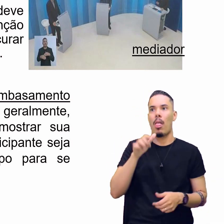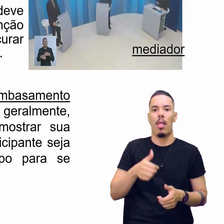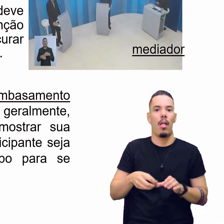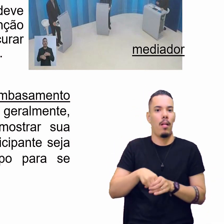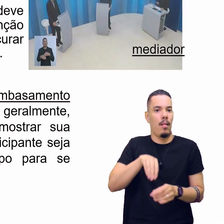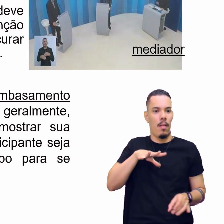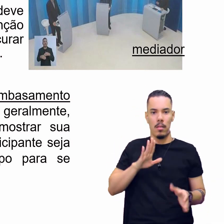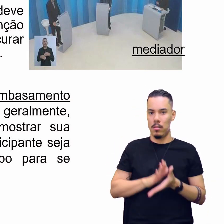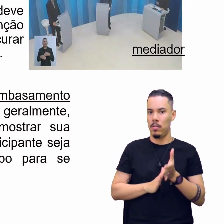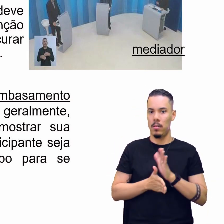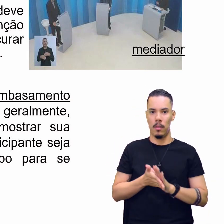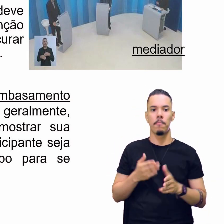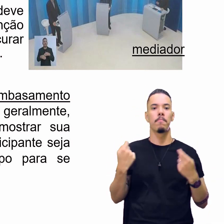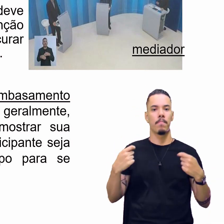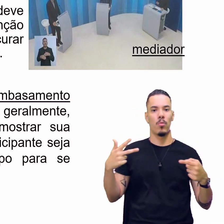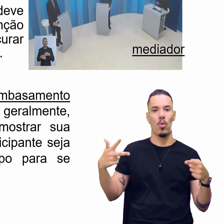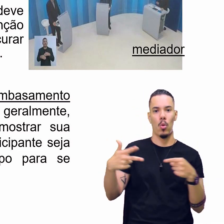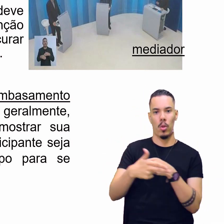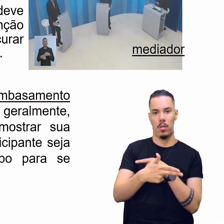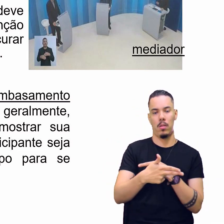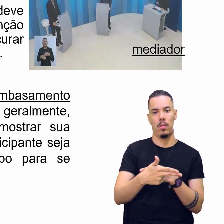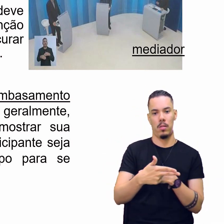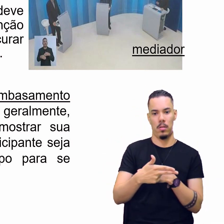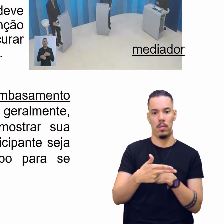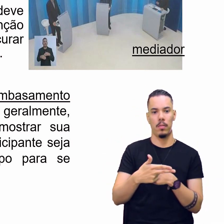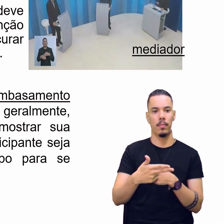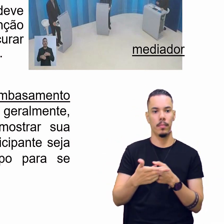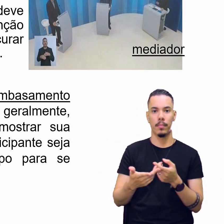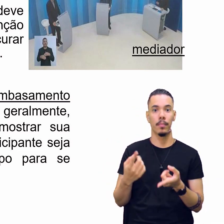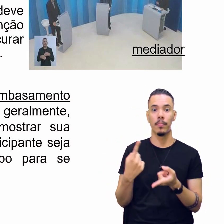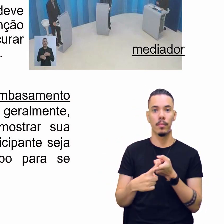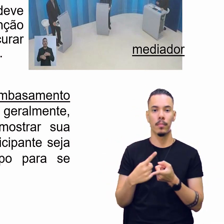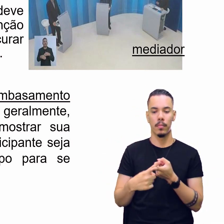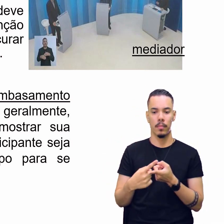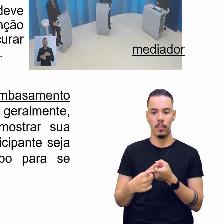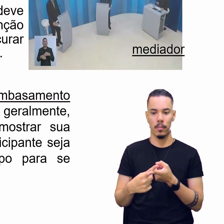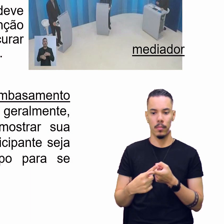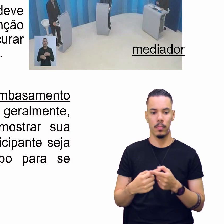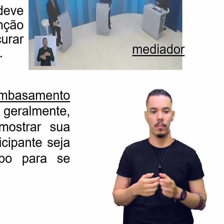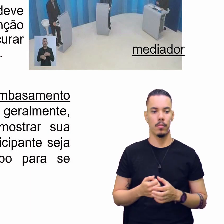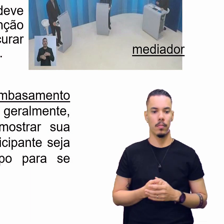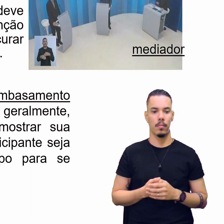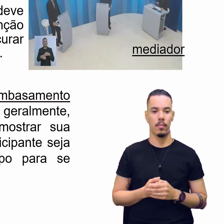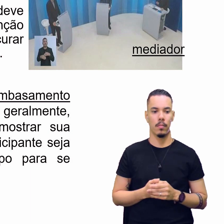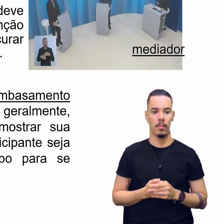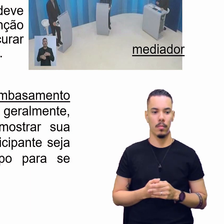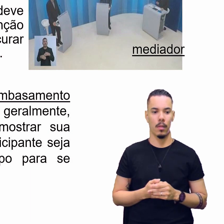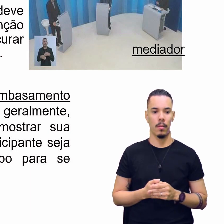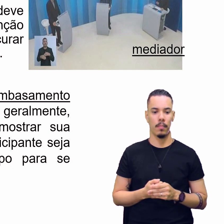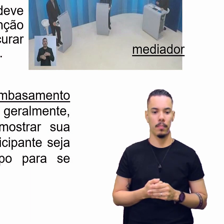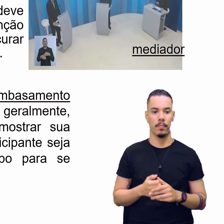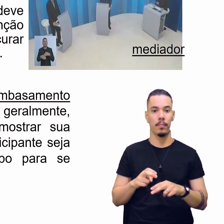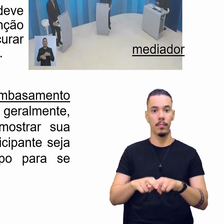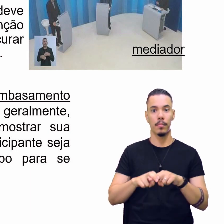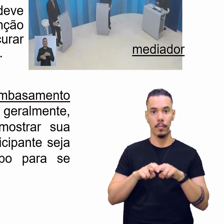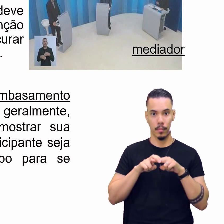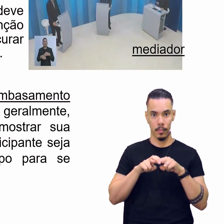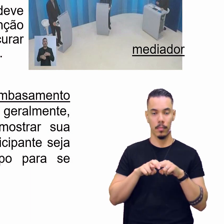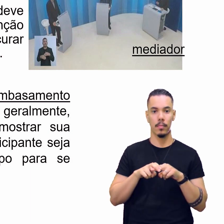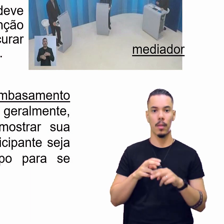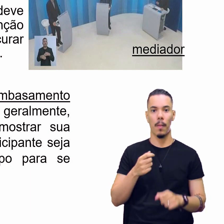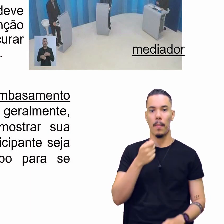que cortar a sua fala. Como por meio de quê? Por meio da transmissão do microfone,